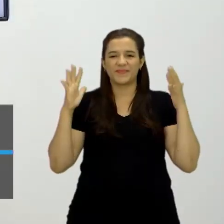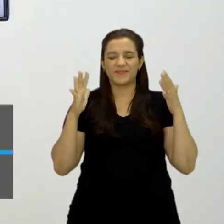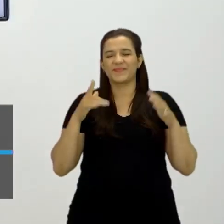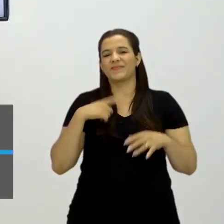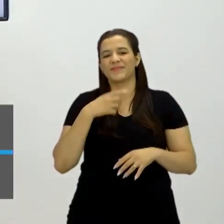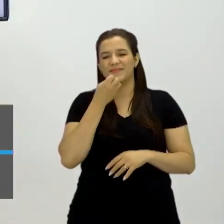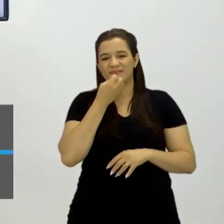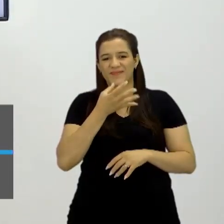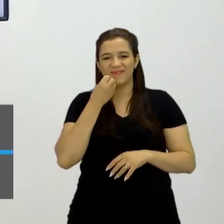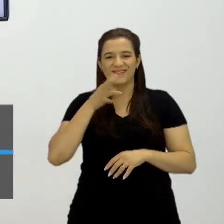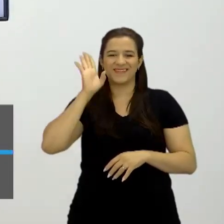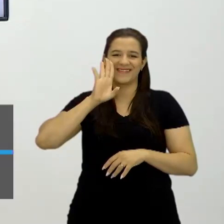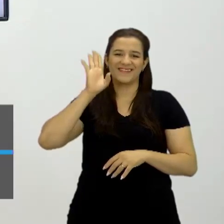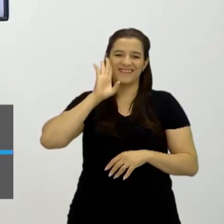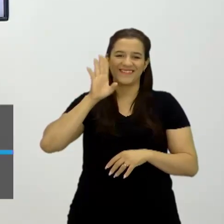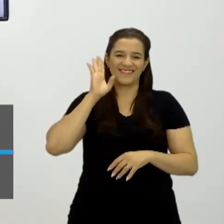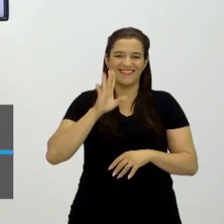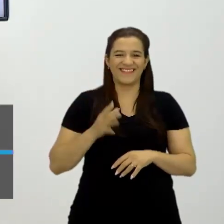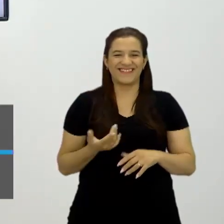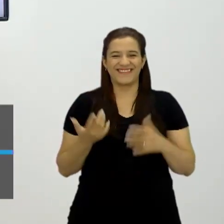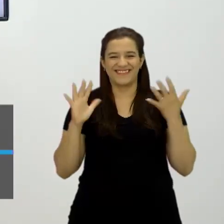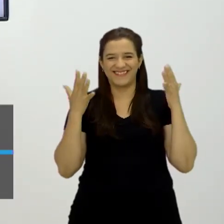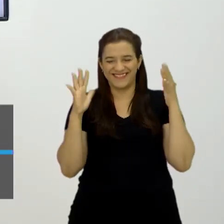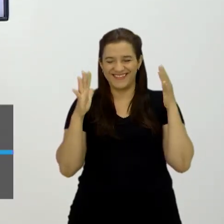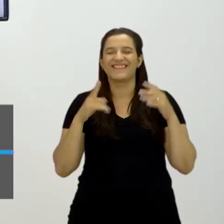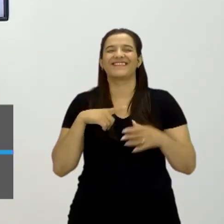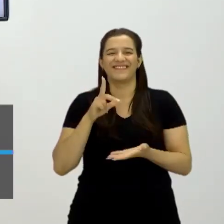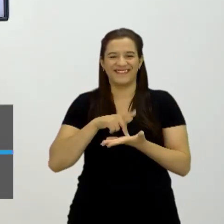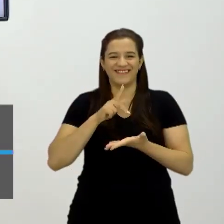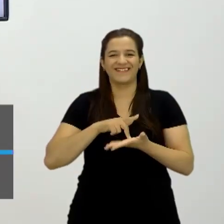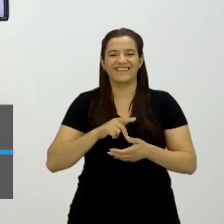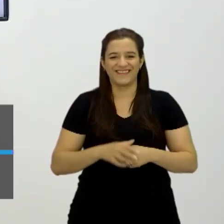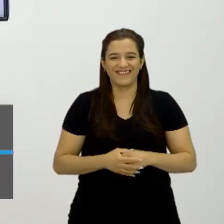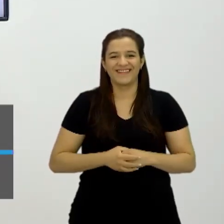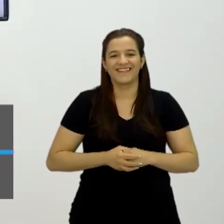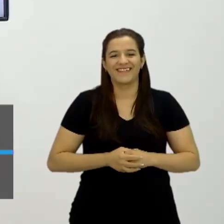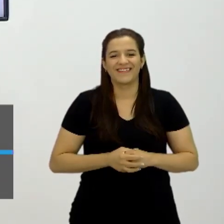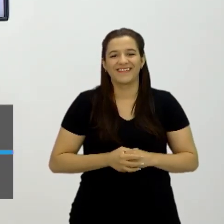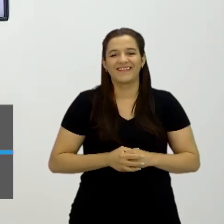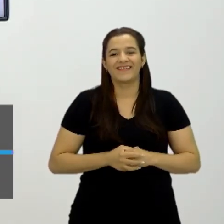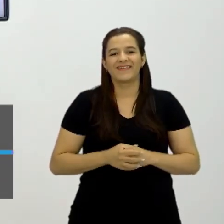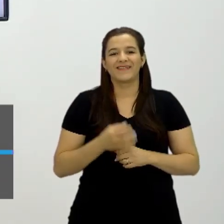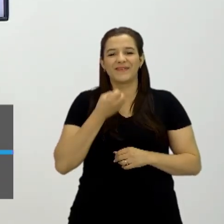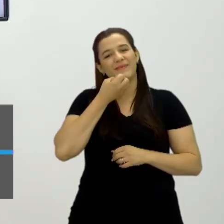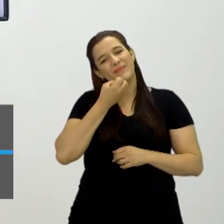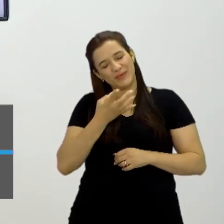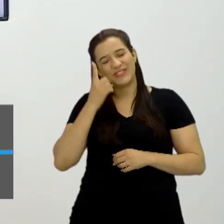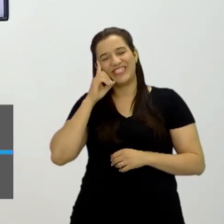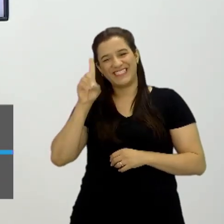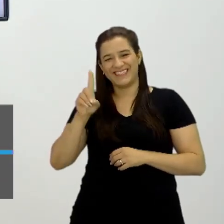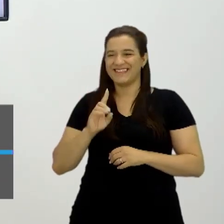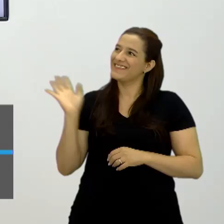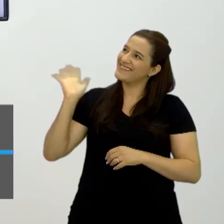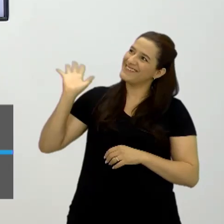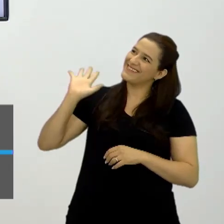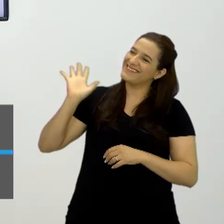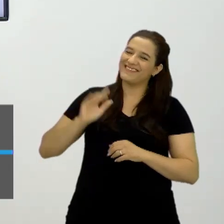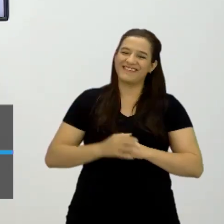muito legal. Eu acho muito mais festivo, né? É isso aí, muito bacana, legal. E bom dia, Flávia. Ela